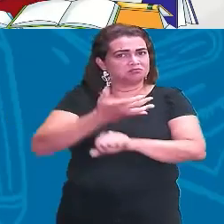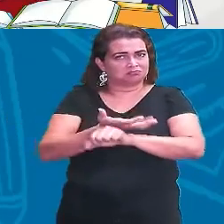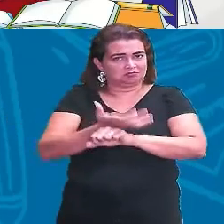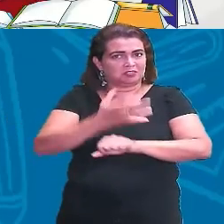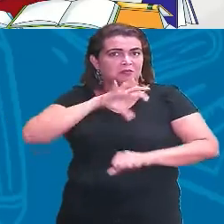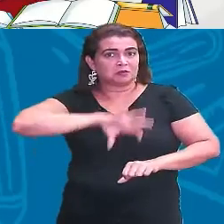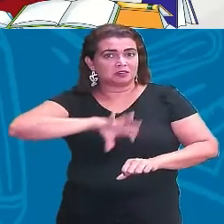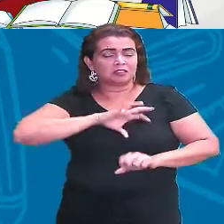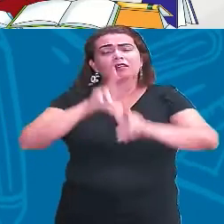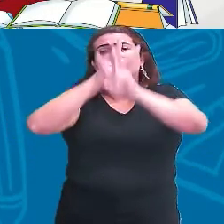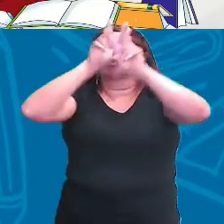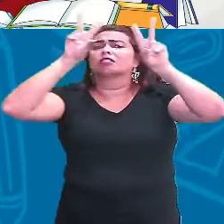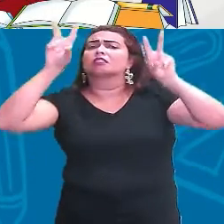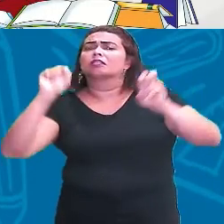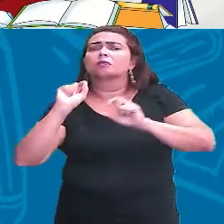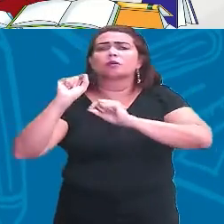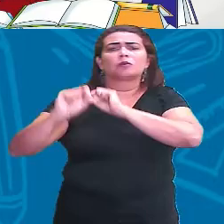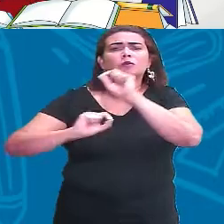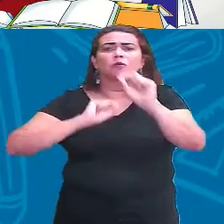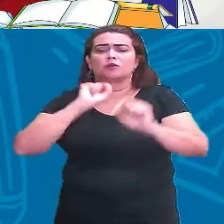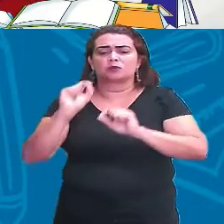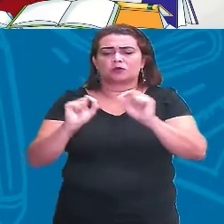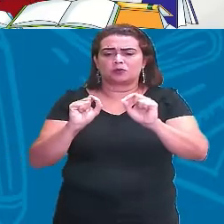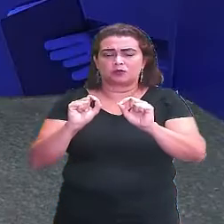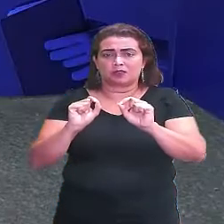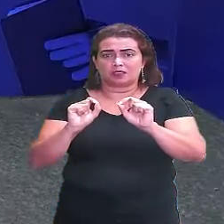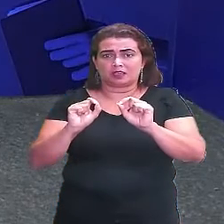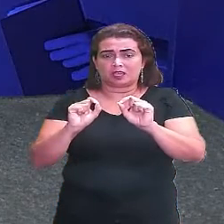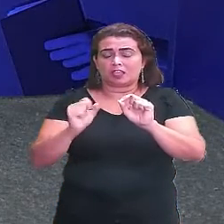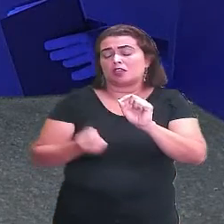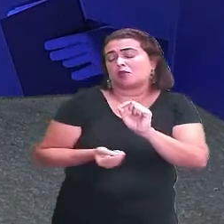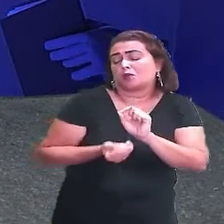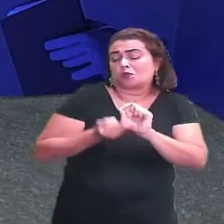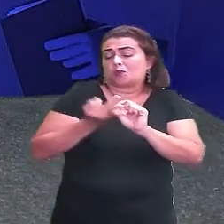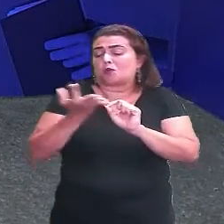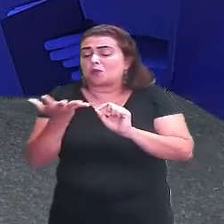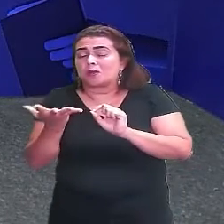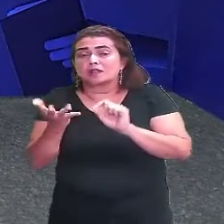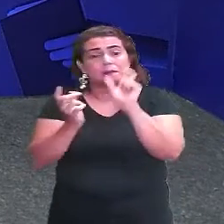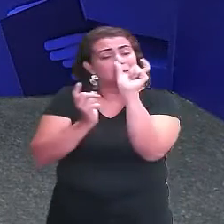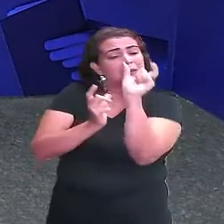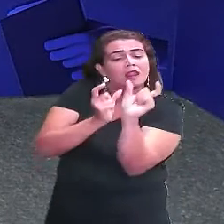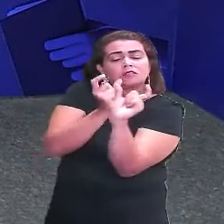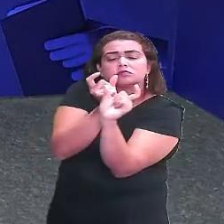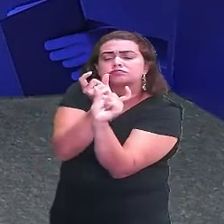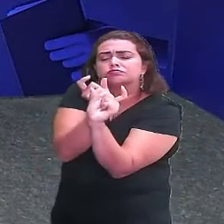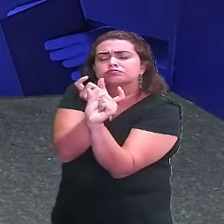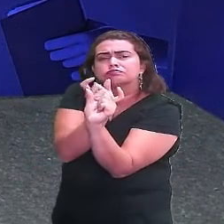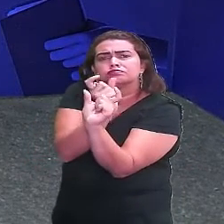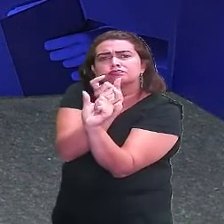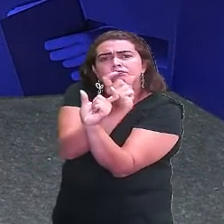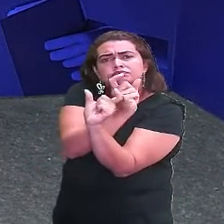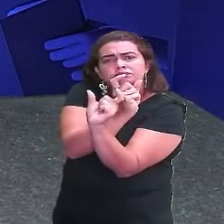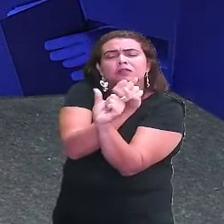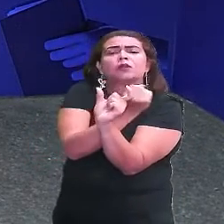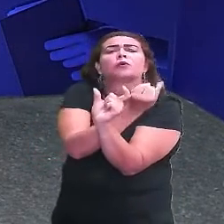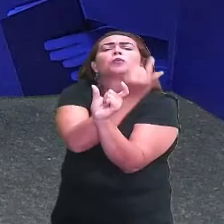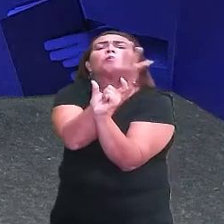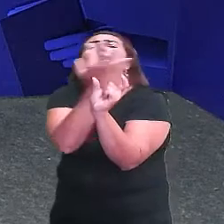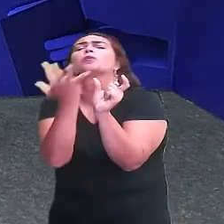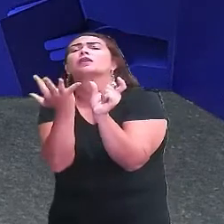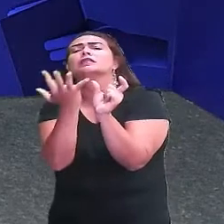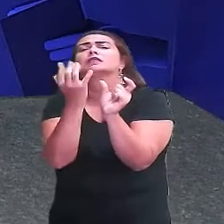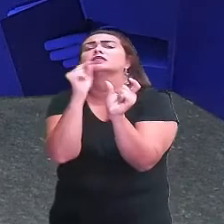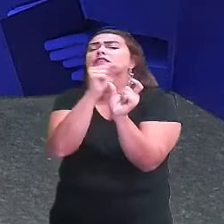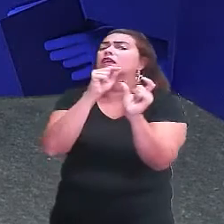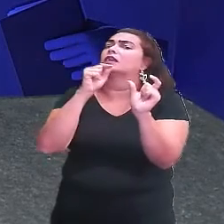tema da aula é número de sílabas e sua classificação, tá? E o objetivo da aprendizagem de